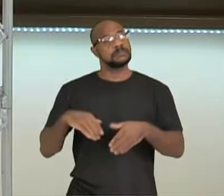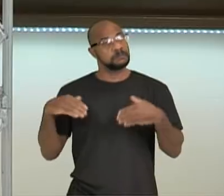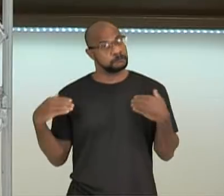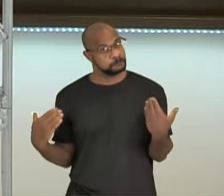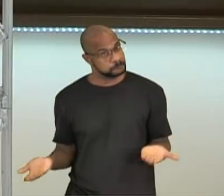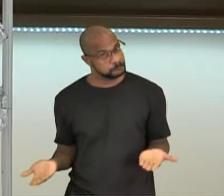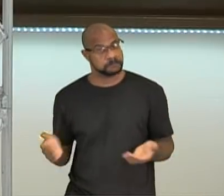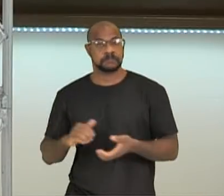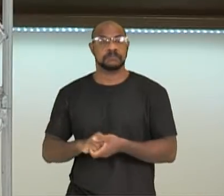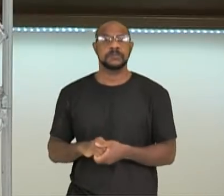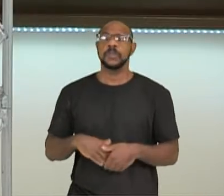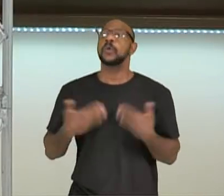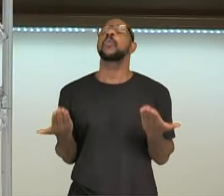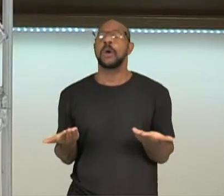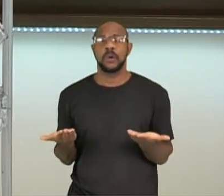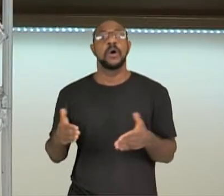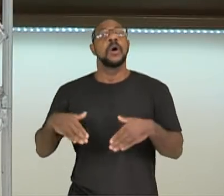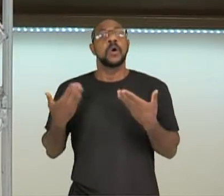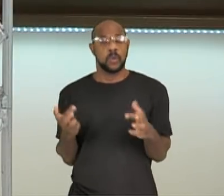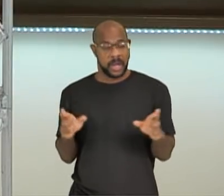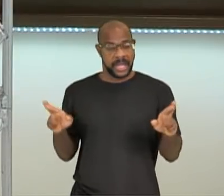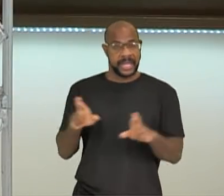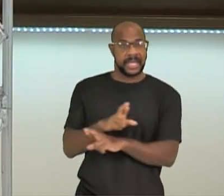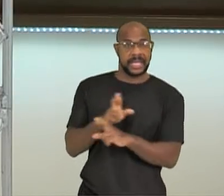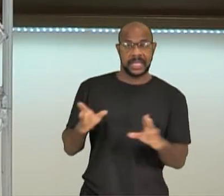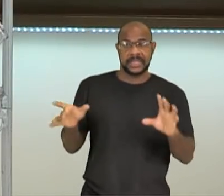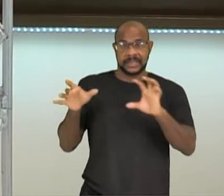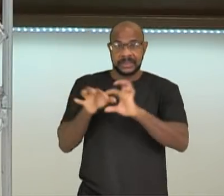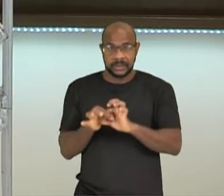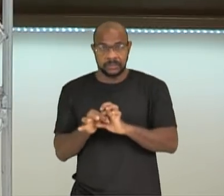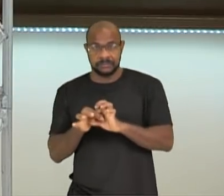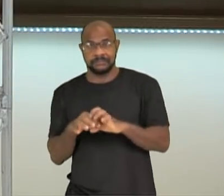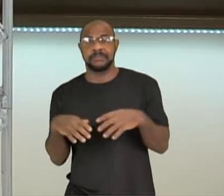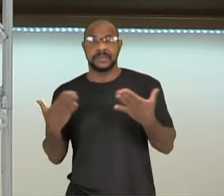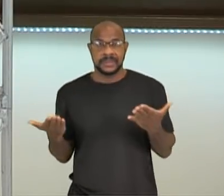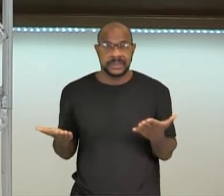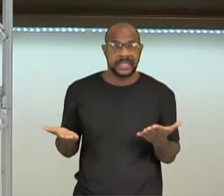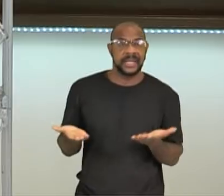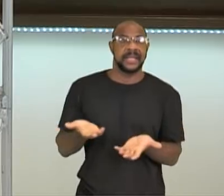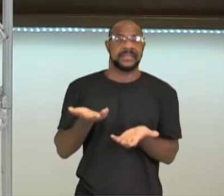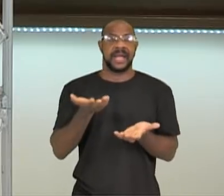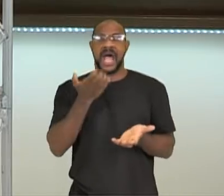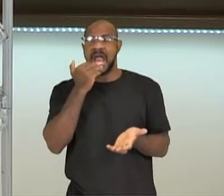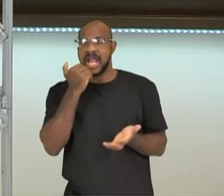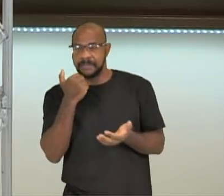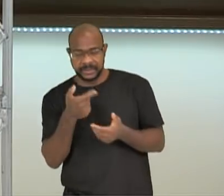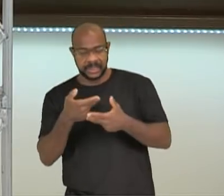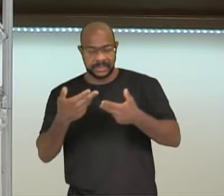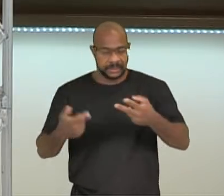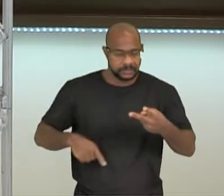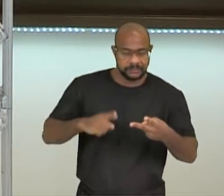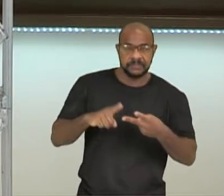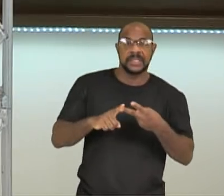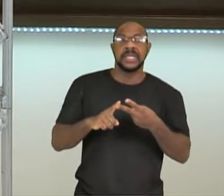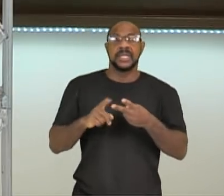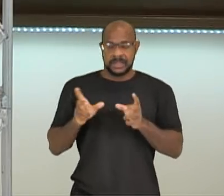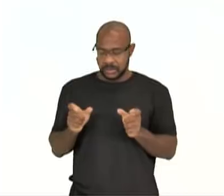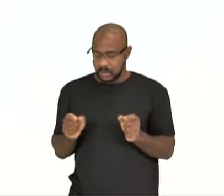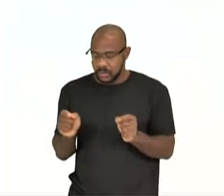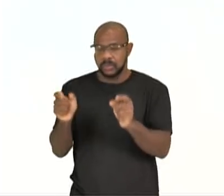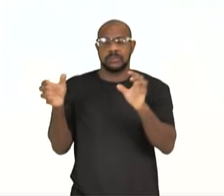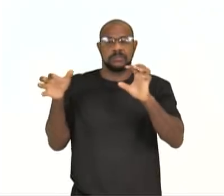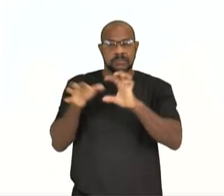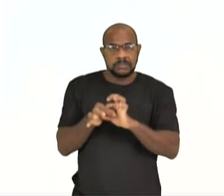Então, qual é a relação entre a alimentação e o câncer, né? Como que a ciência explica isso? Vamos ver? Então,